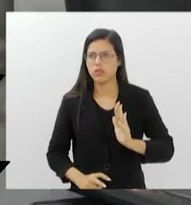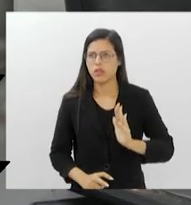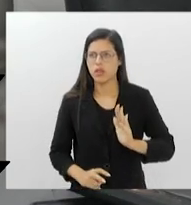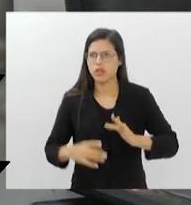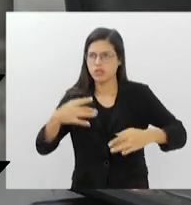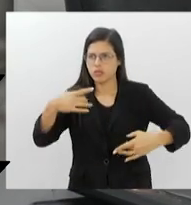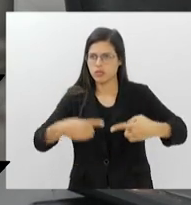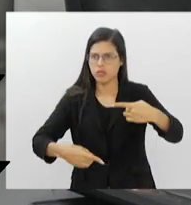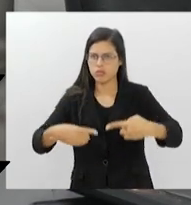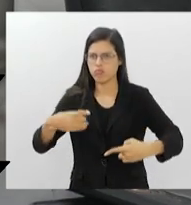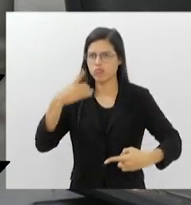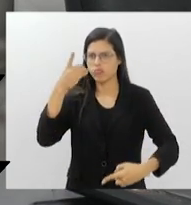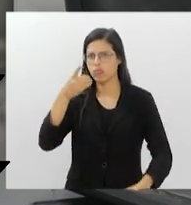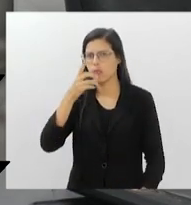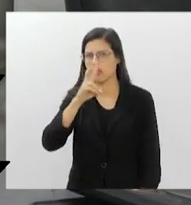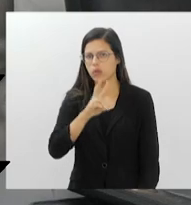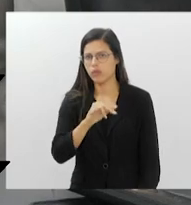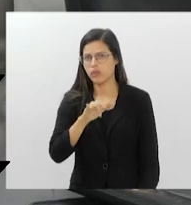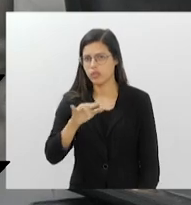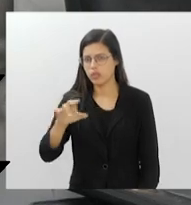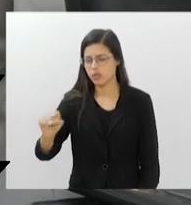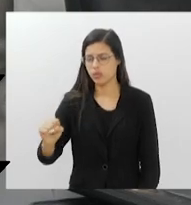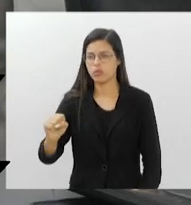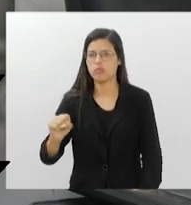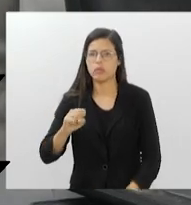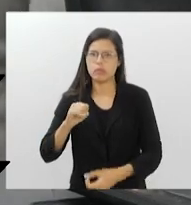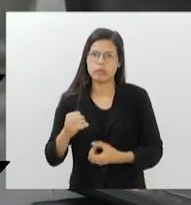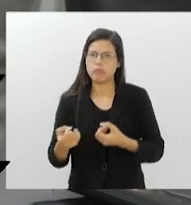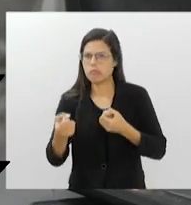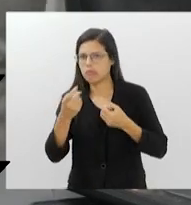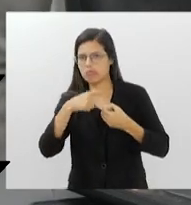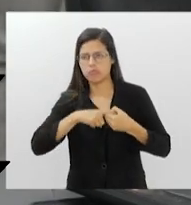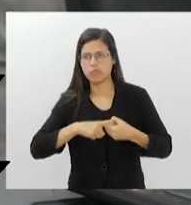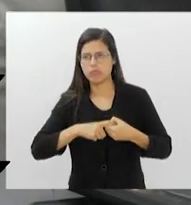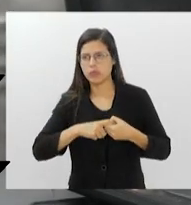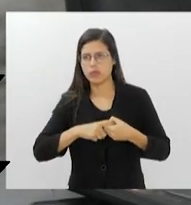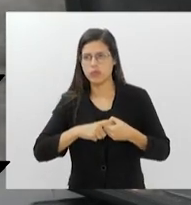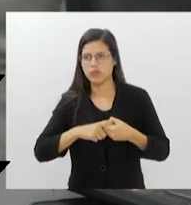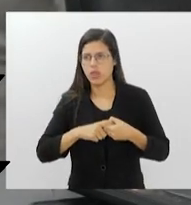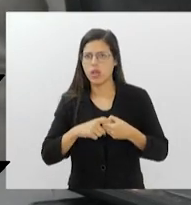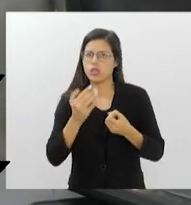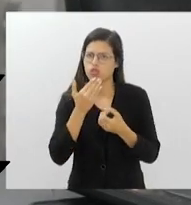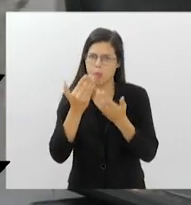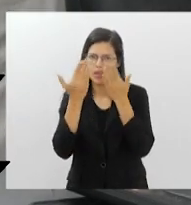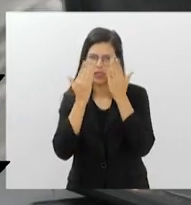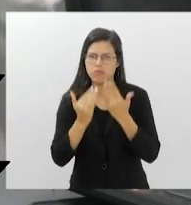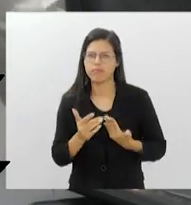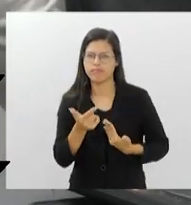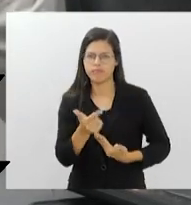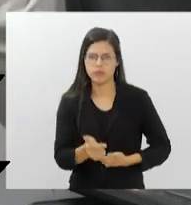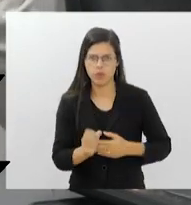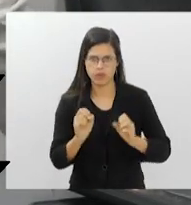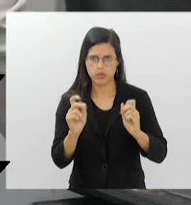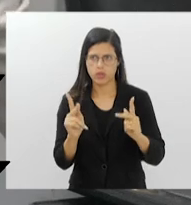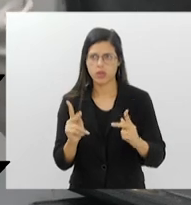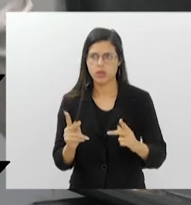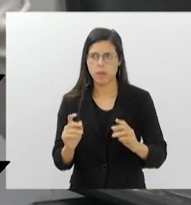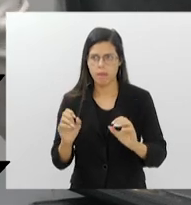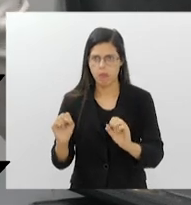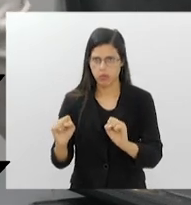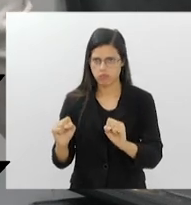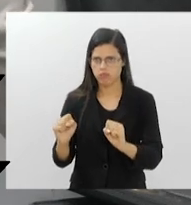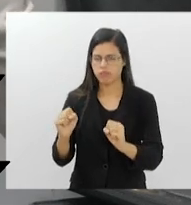com o deputado kolino aí se for o caso de voltar aí delibera pelas vistas para quem tiver interesse parte então pode ser